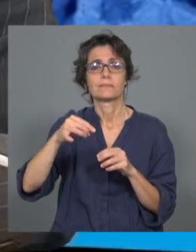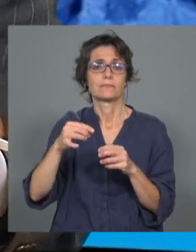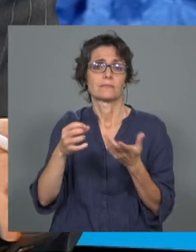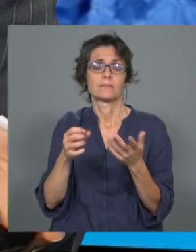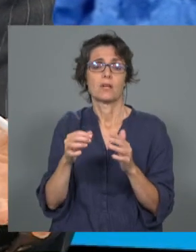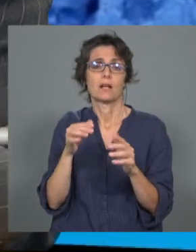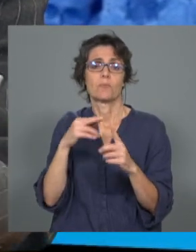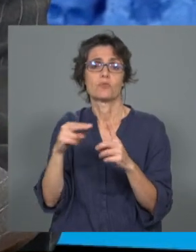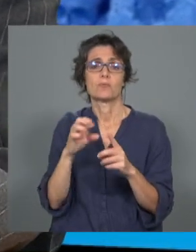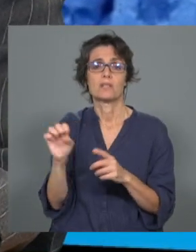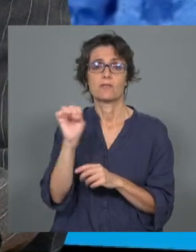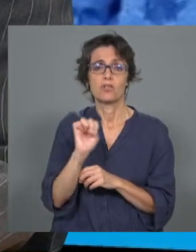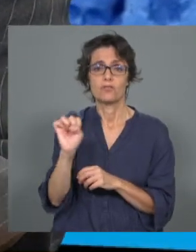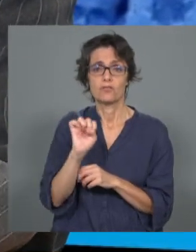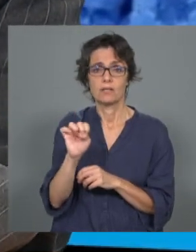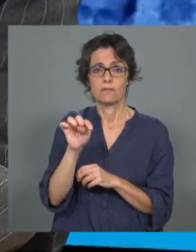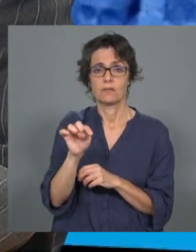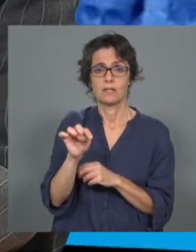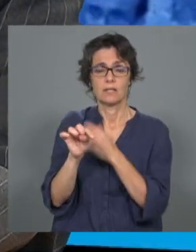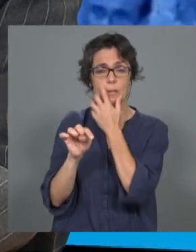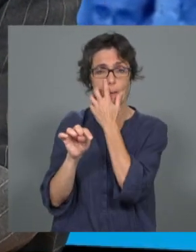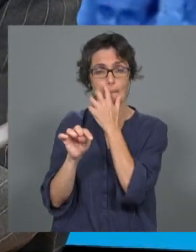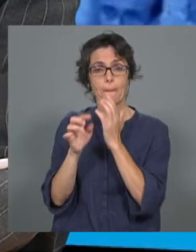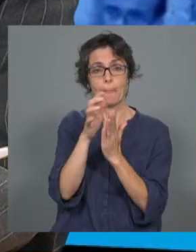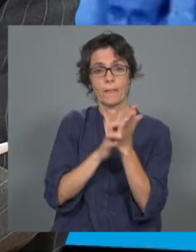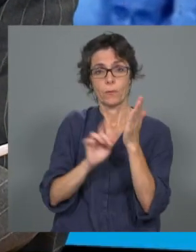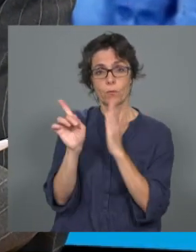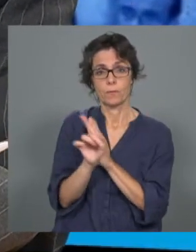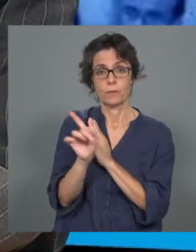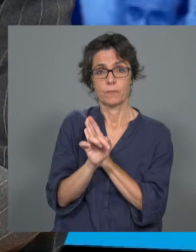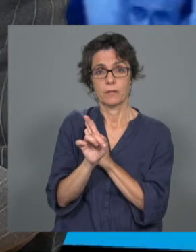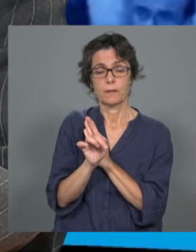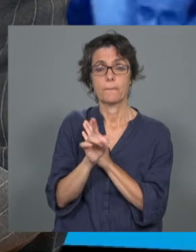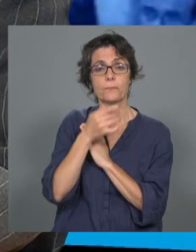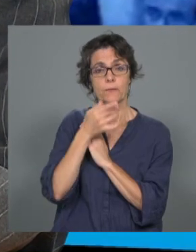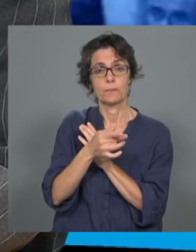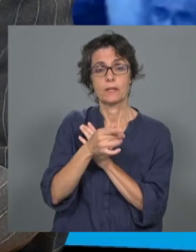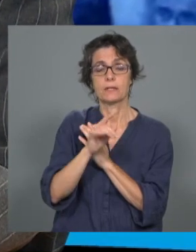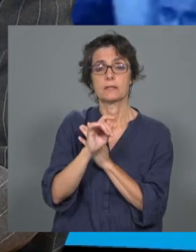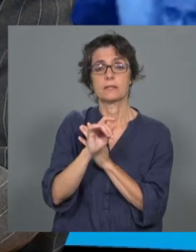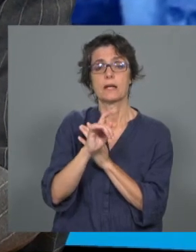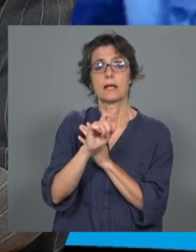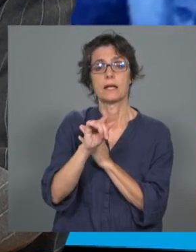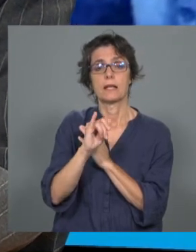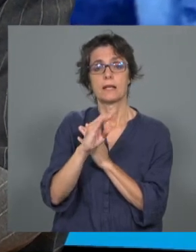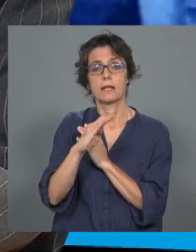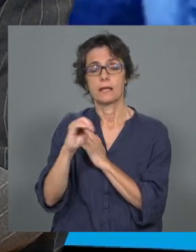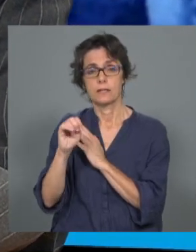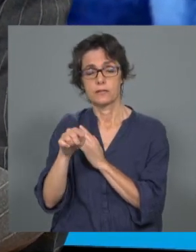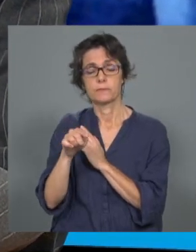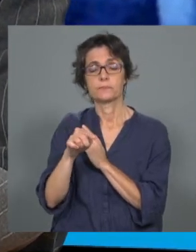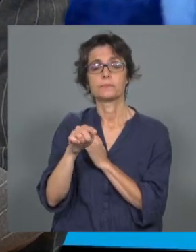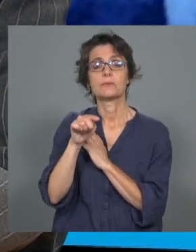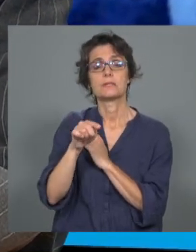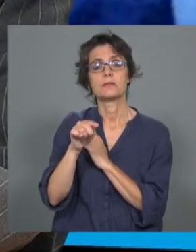e isso referimos à primeira leitura, a experiência de Elias, de Eliseu, mas é também uma viagem espiritual,